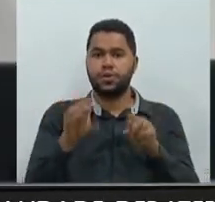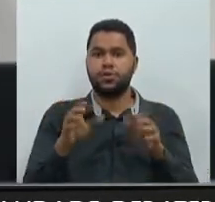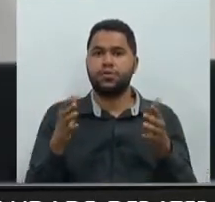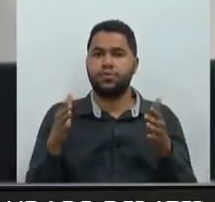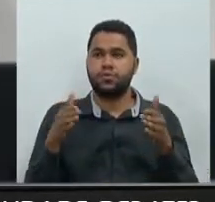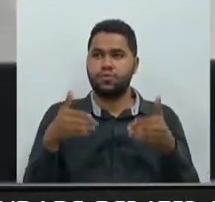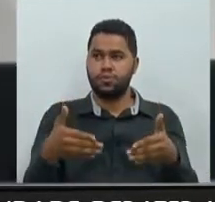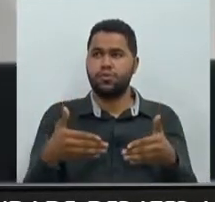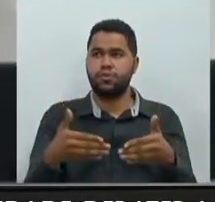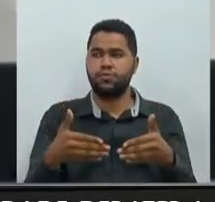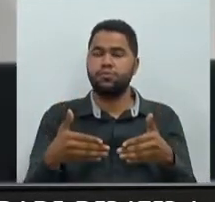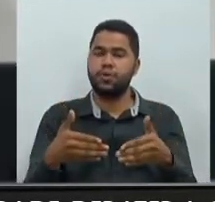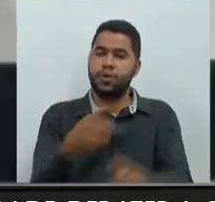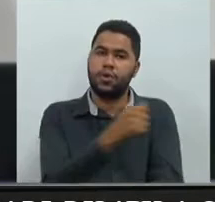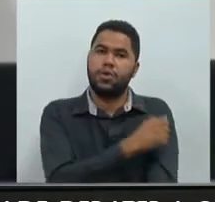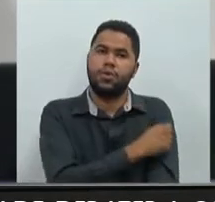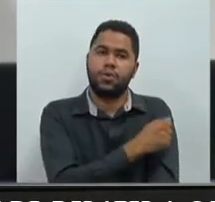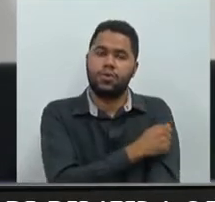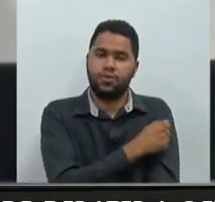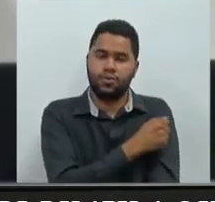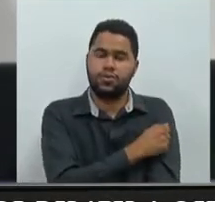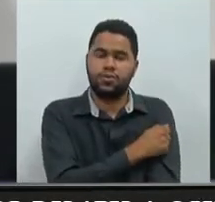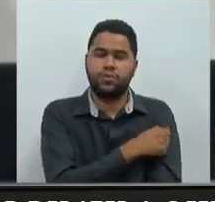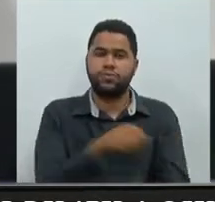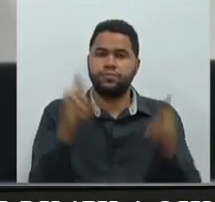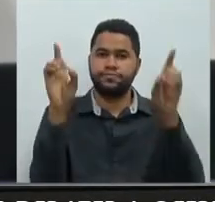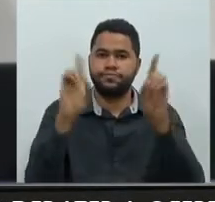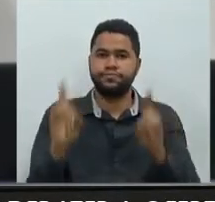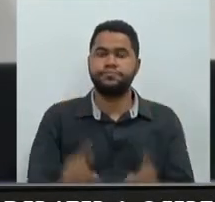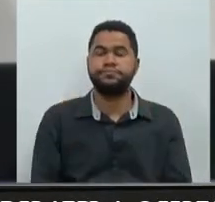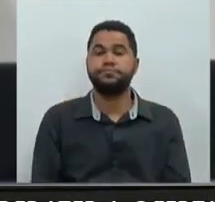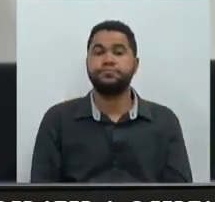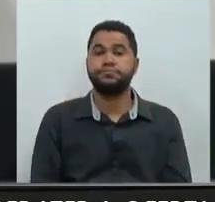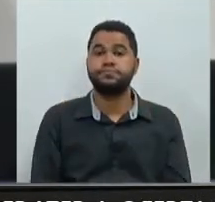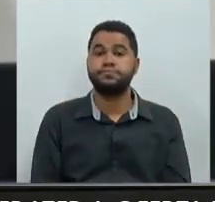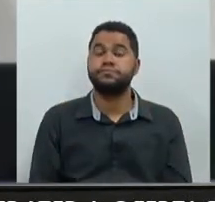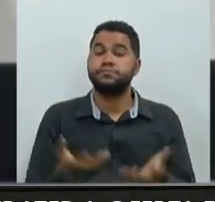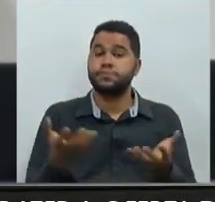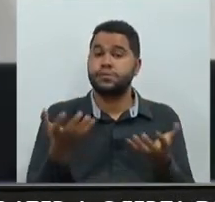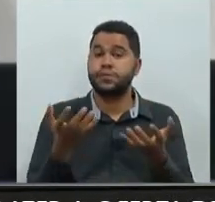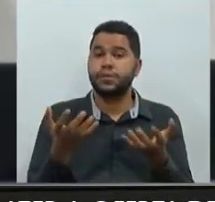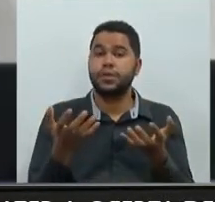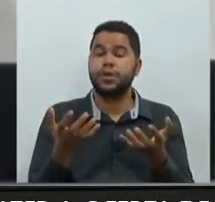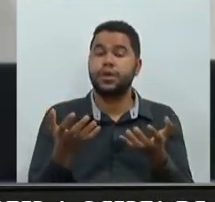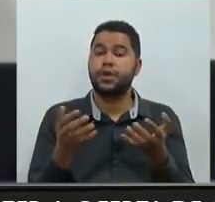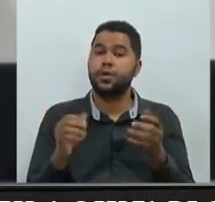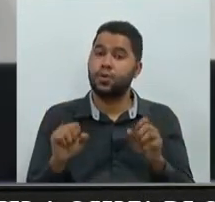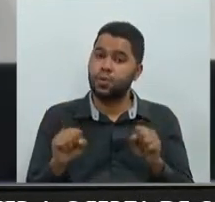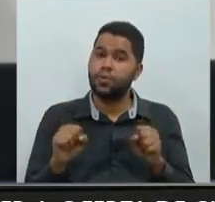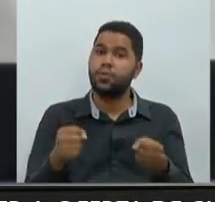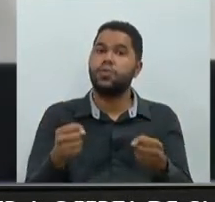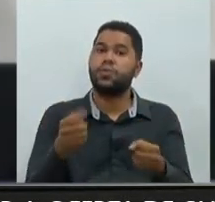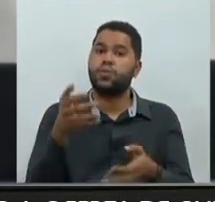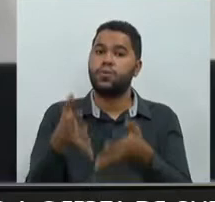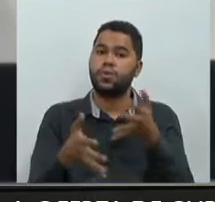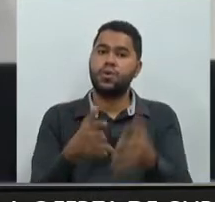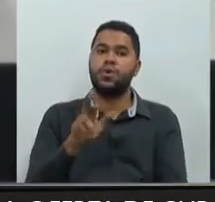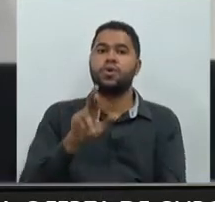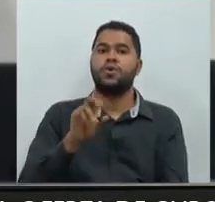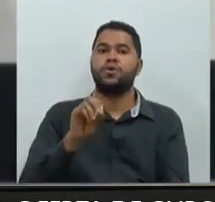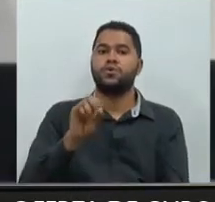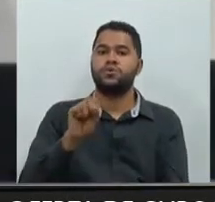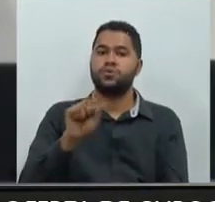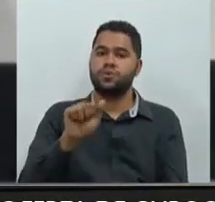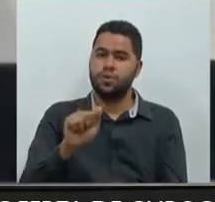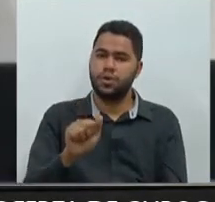voltada realmente para os alunos com deficiência. Quero aqui reforçar a fala ali da Rosa,